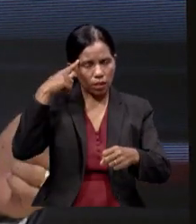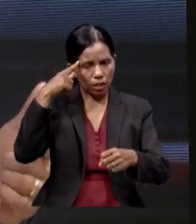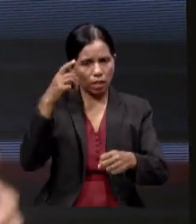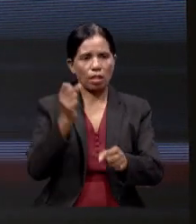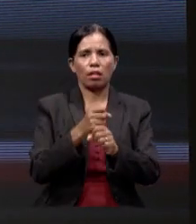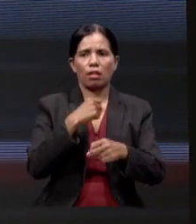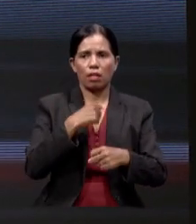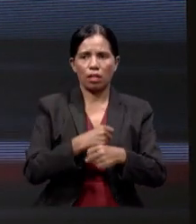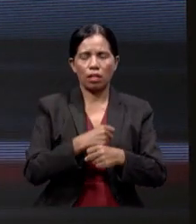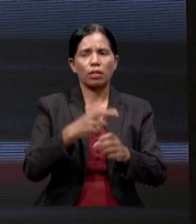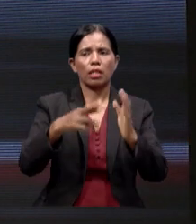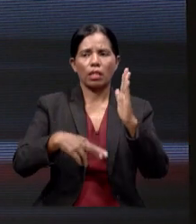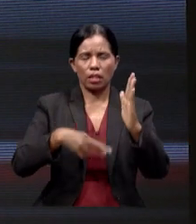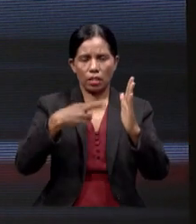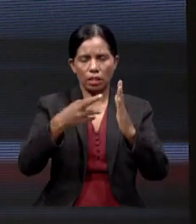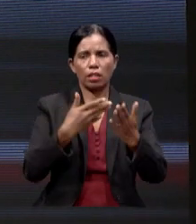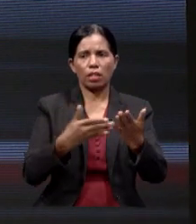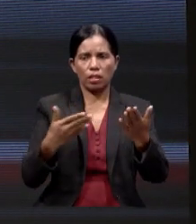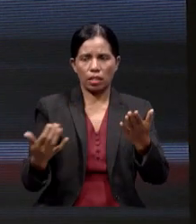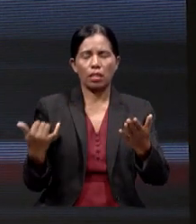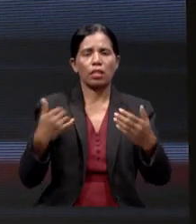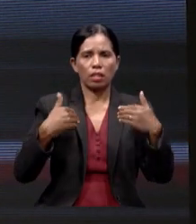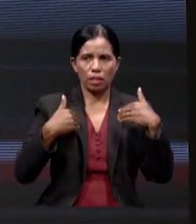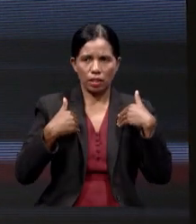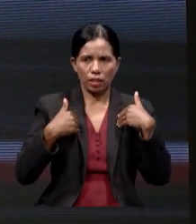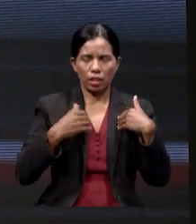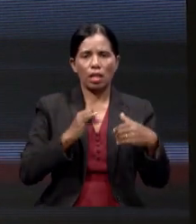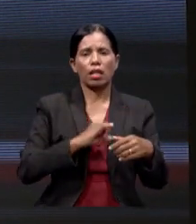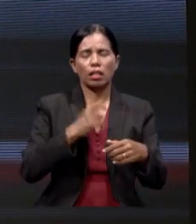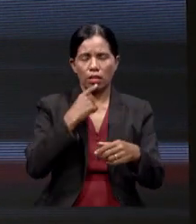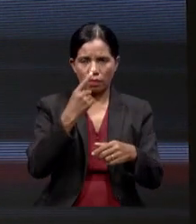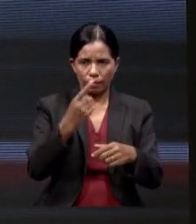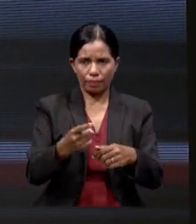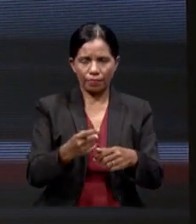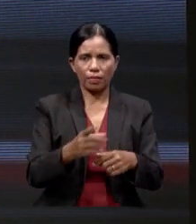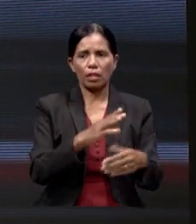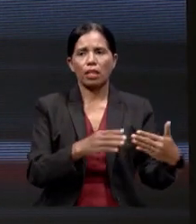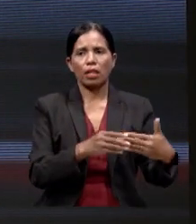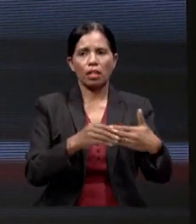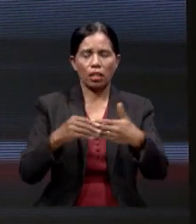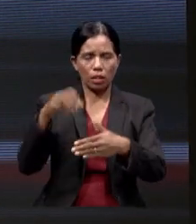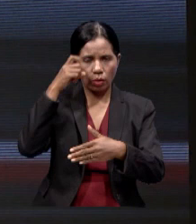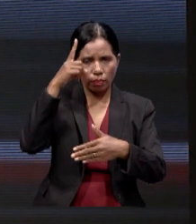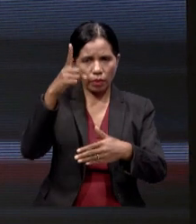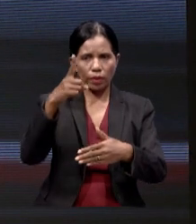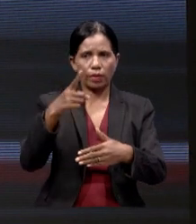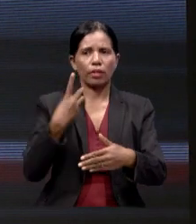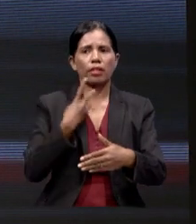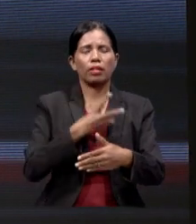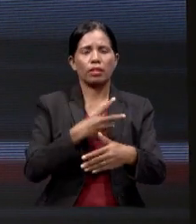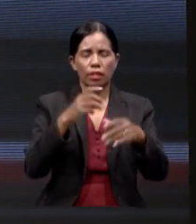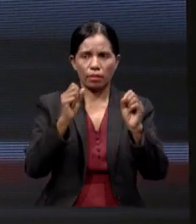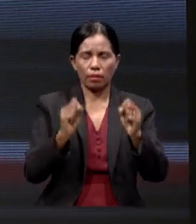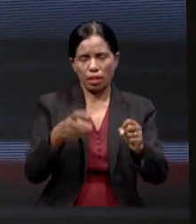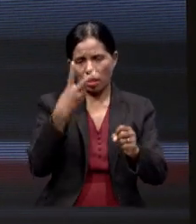halo regulamentos buat san sir ne kuandu iha anso iha tete iha lideransa nebe ke comprende buat ne ita bele